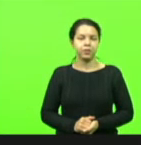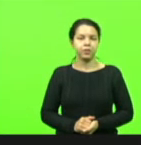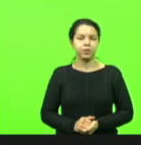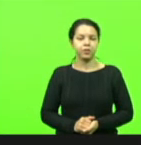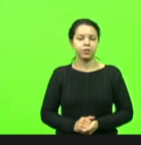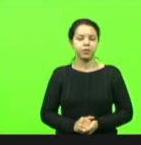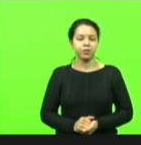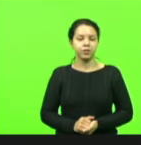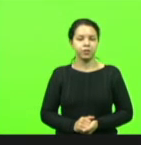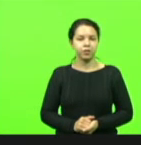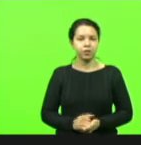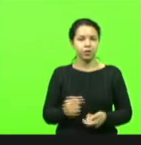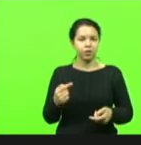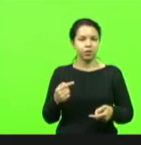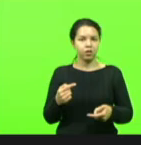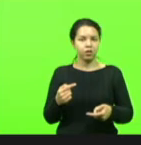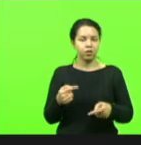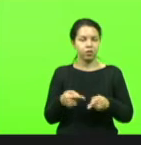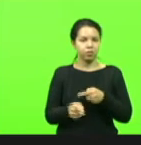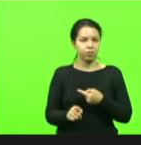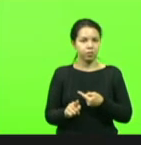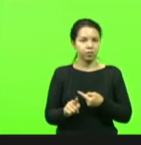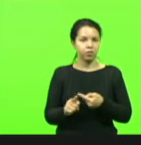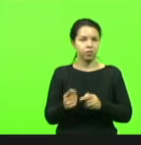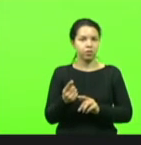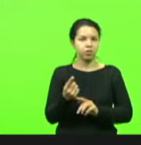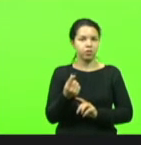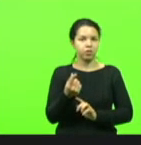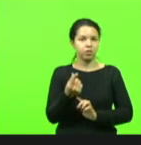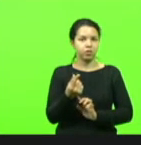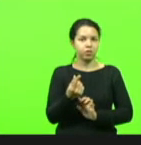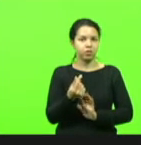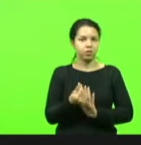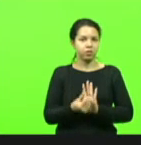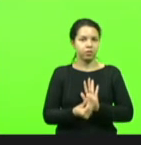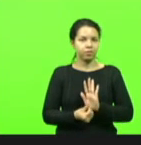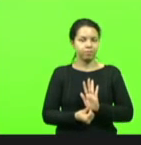desculpa rádio orçamentária II